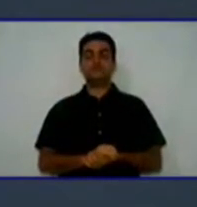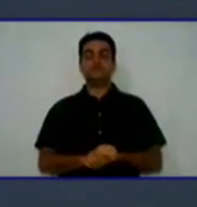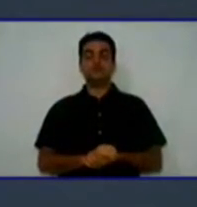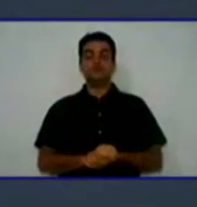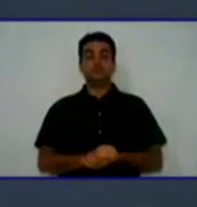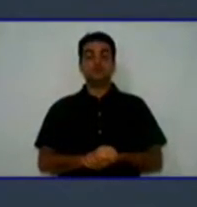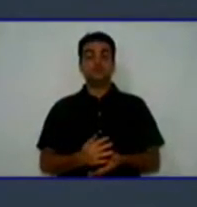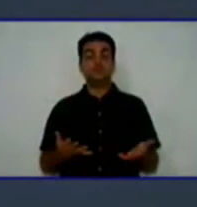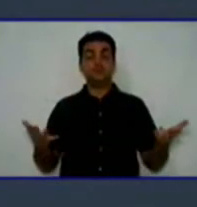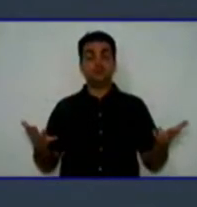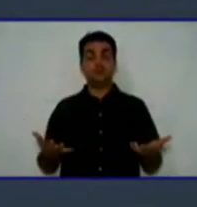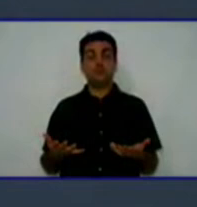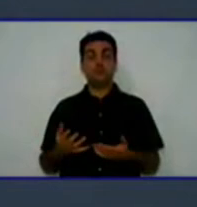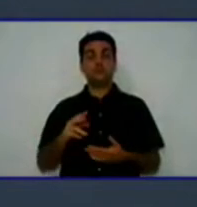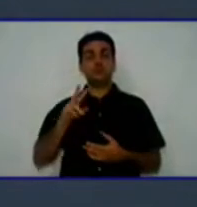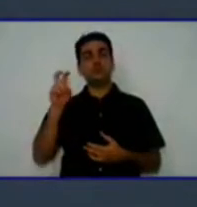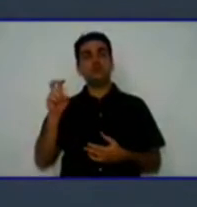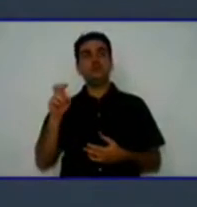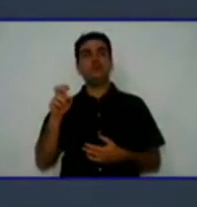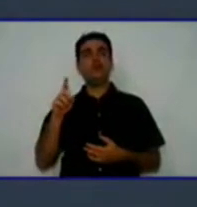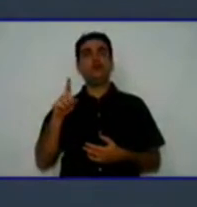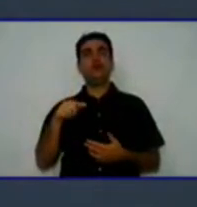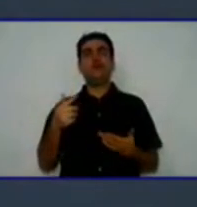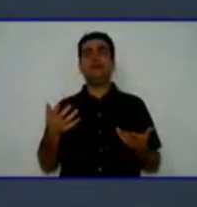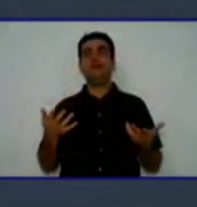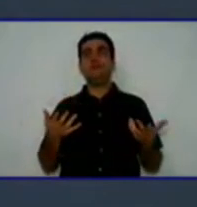Esta matéria, senhor presidente,